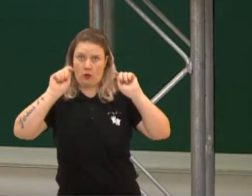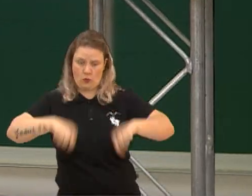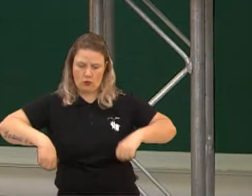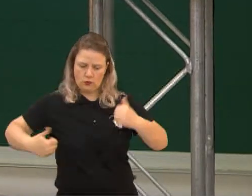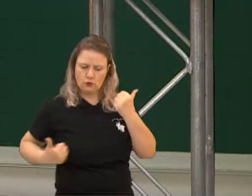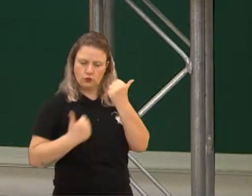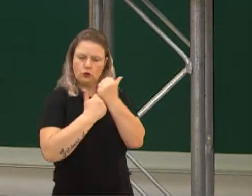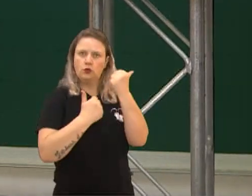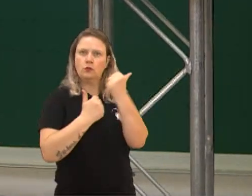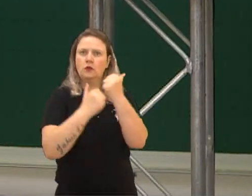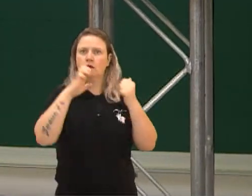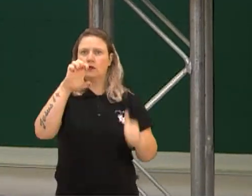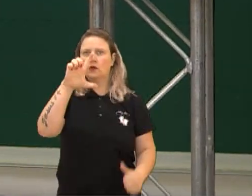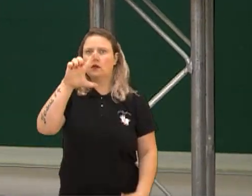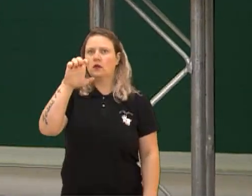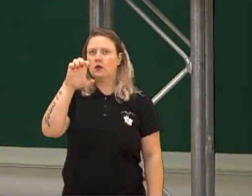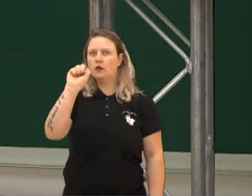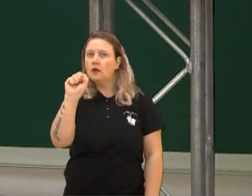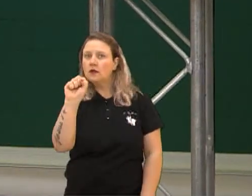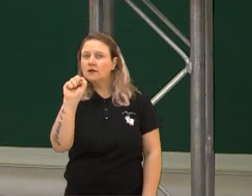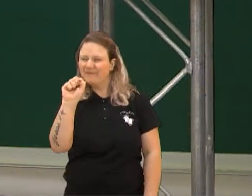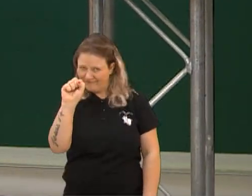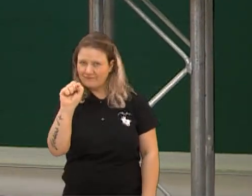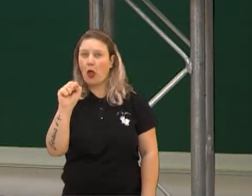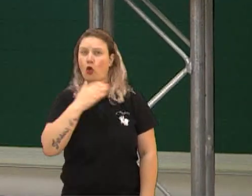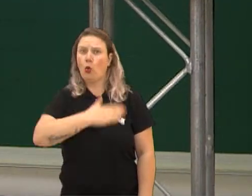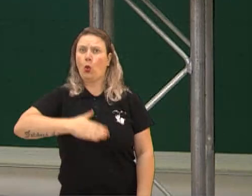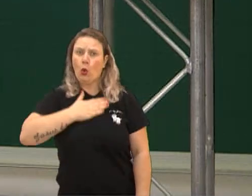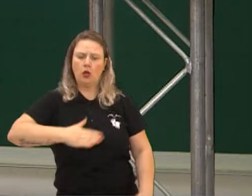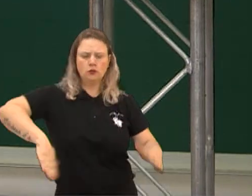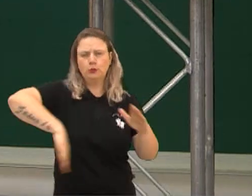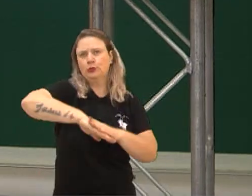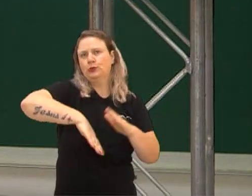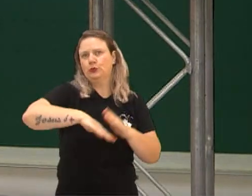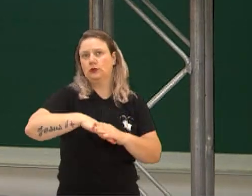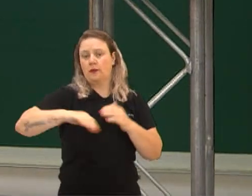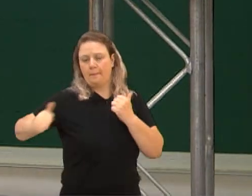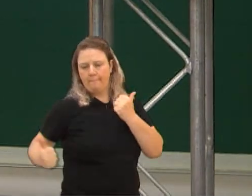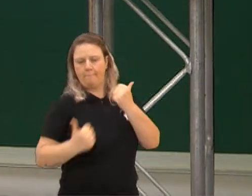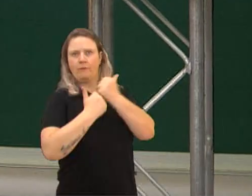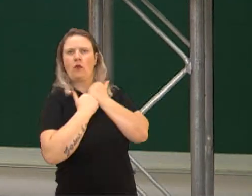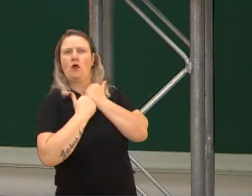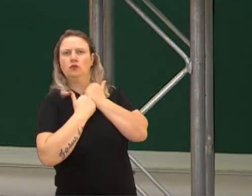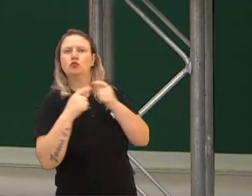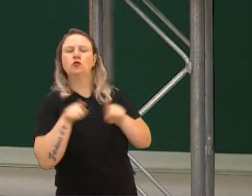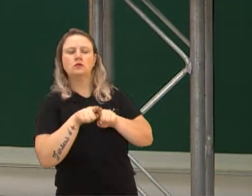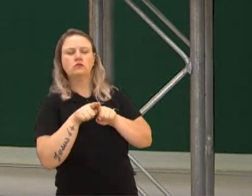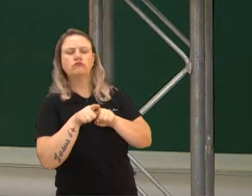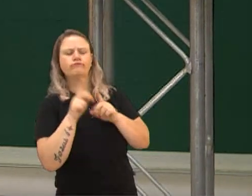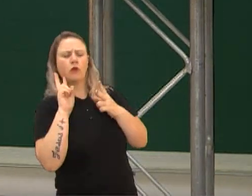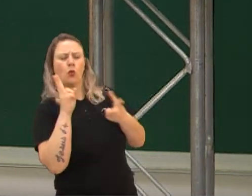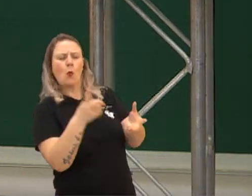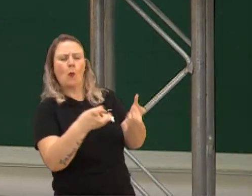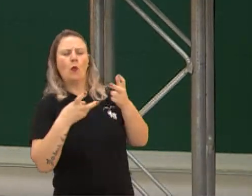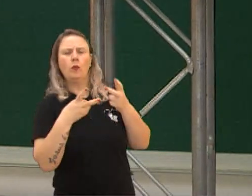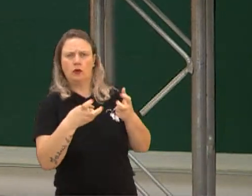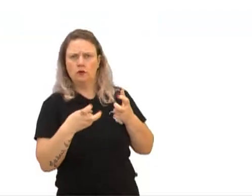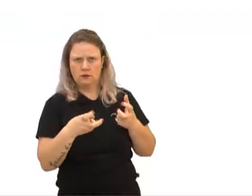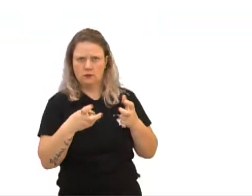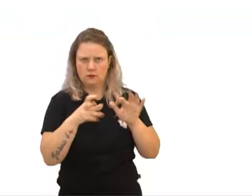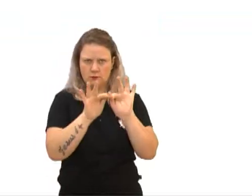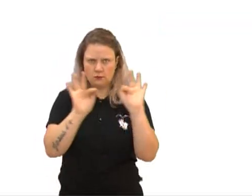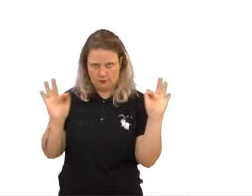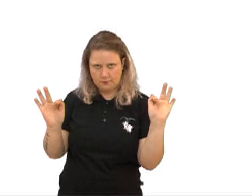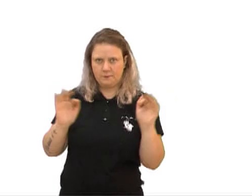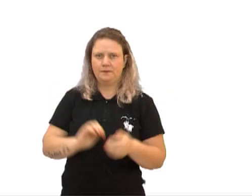Eles gostam de jogar futebol. Então isso é uma permutação que eu faço que me auxilia a identificar também o sujeito da oração.